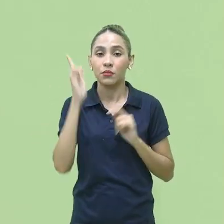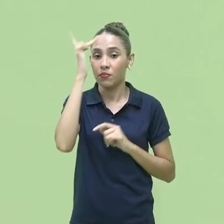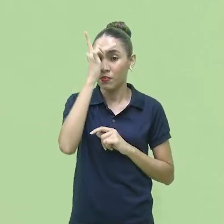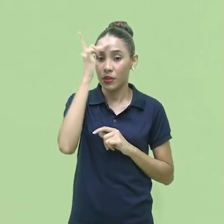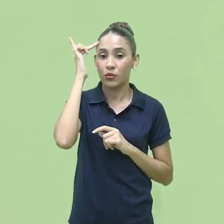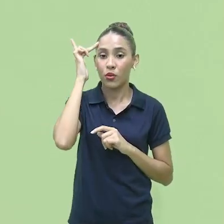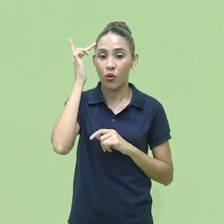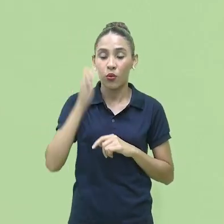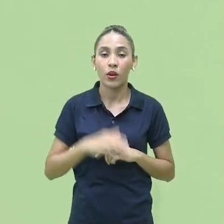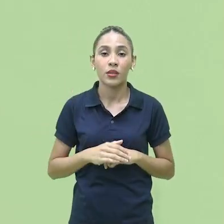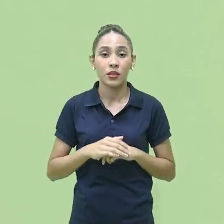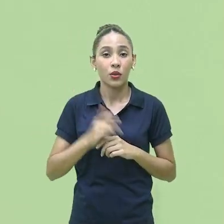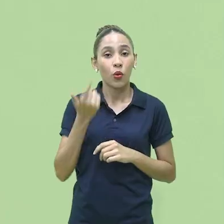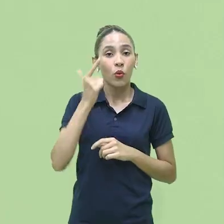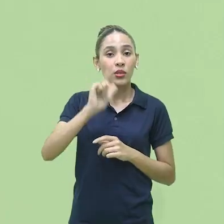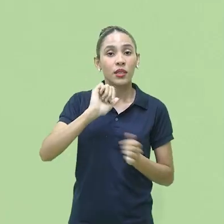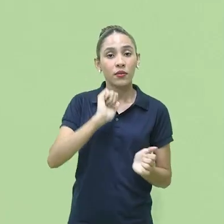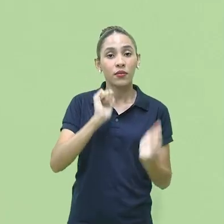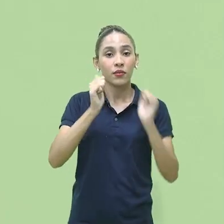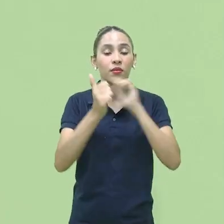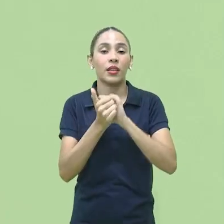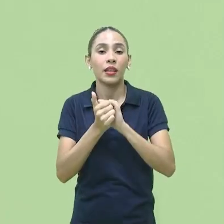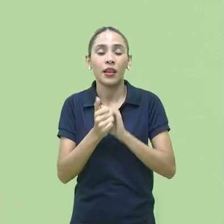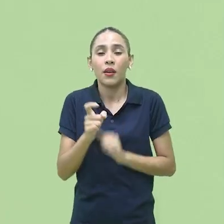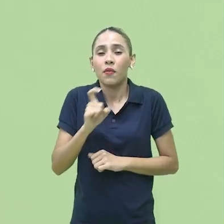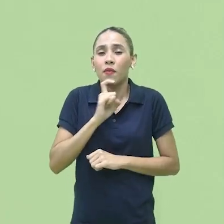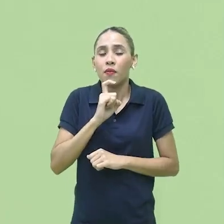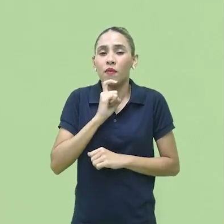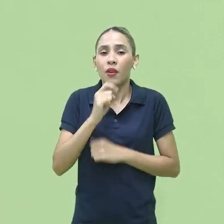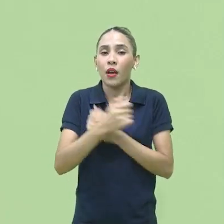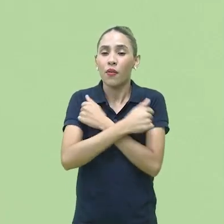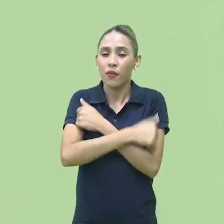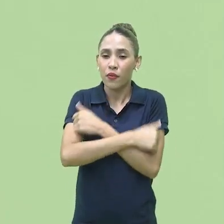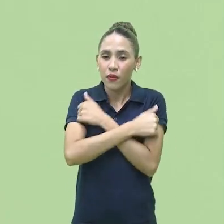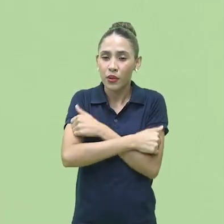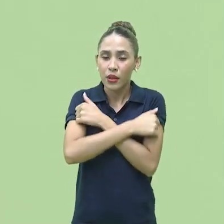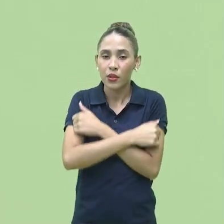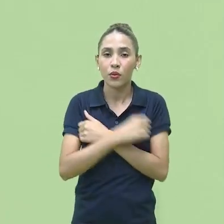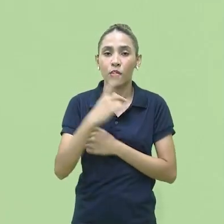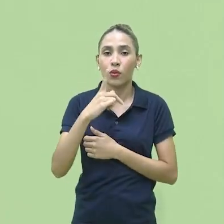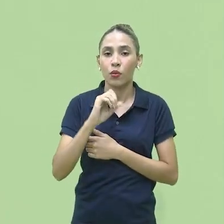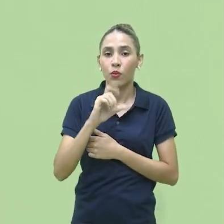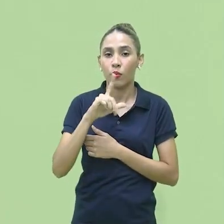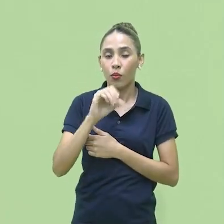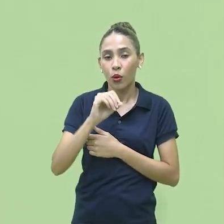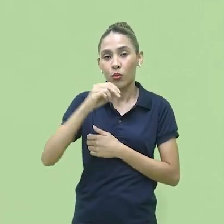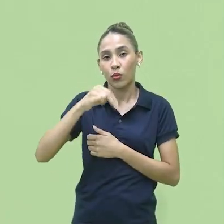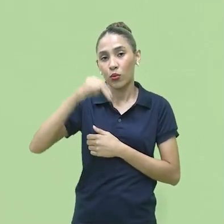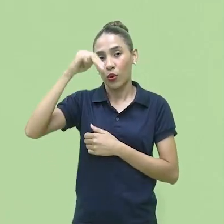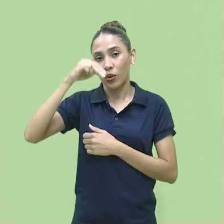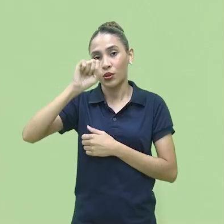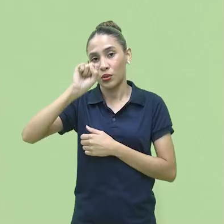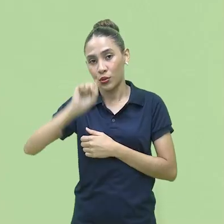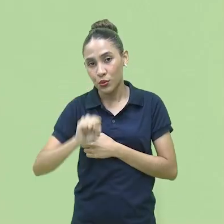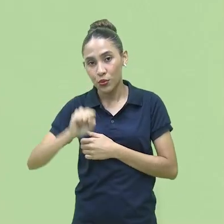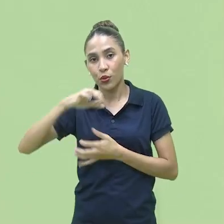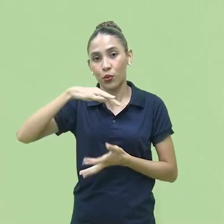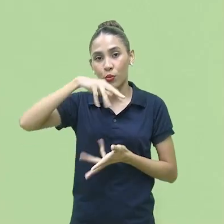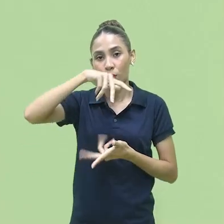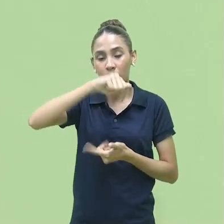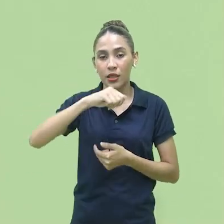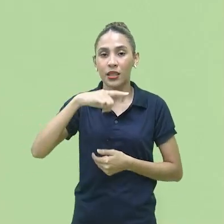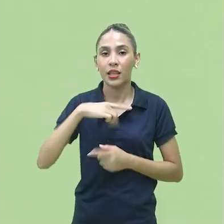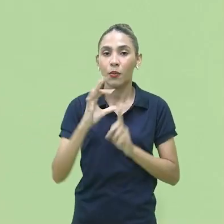indivíduos que são bem adaptados a climas bem frios, né, nos polos norte e sul do planeta, por exemplo, onde nós temos aí